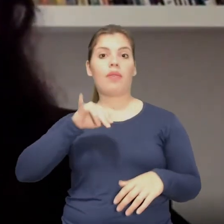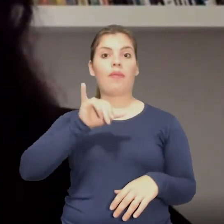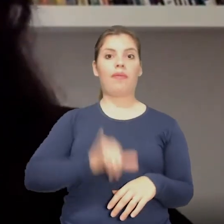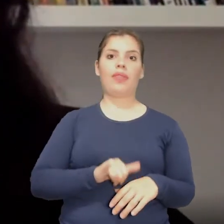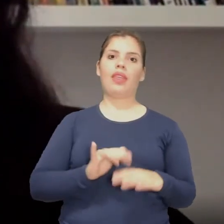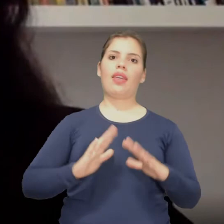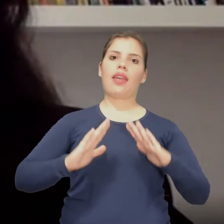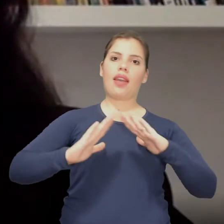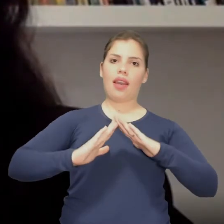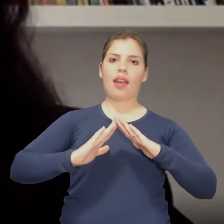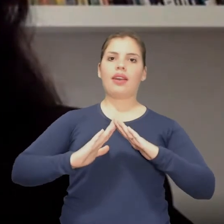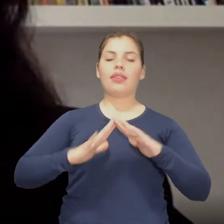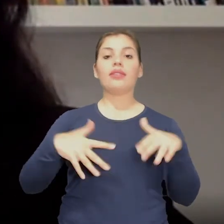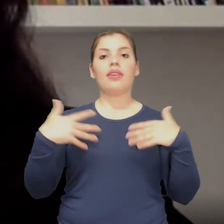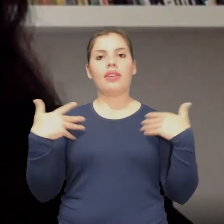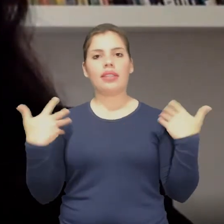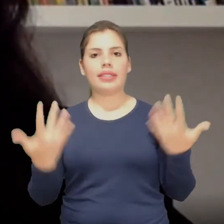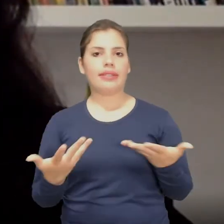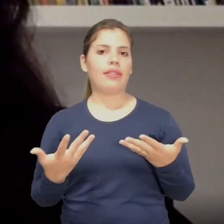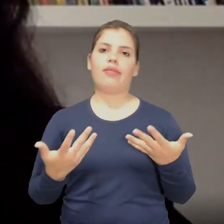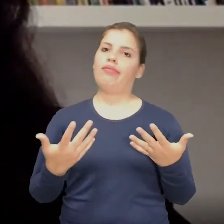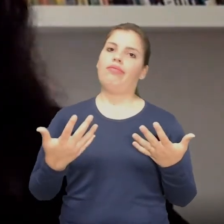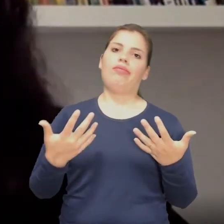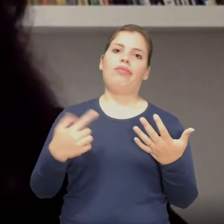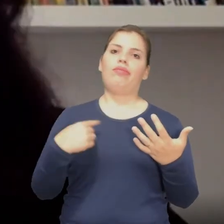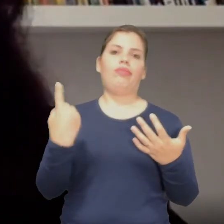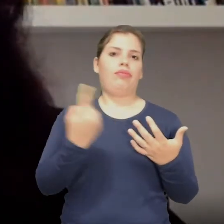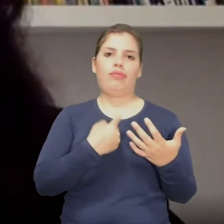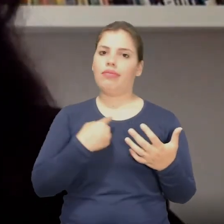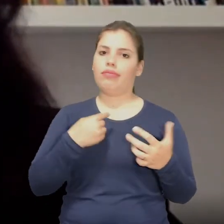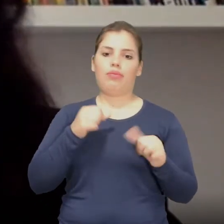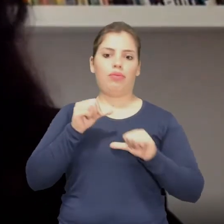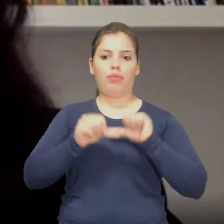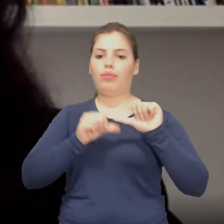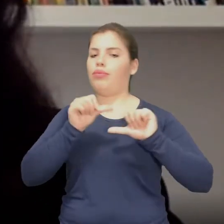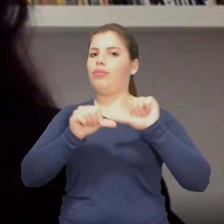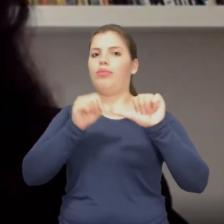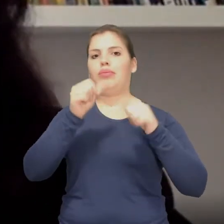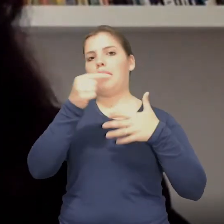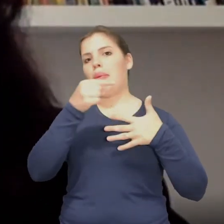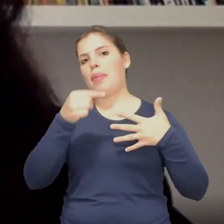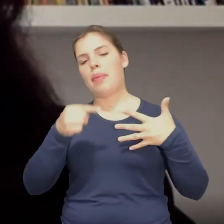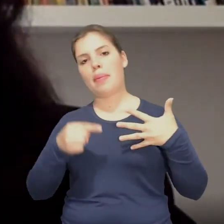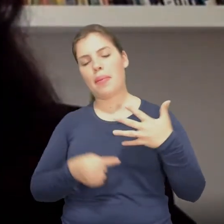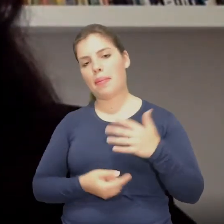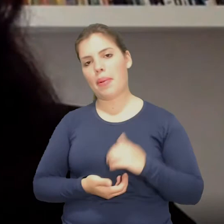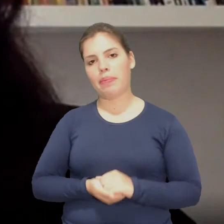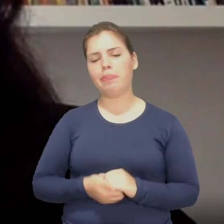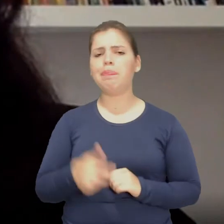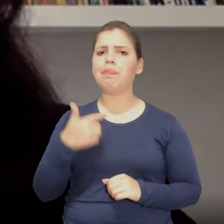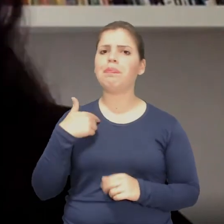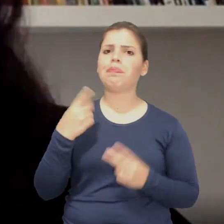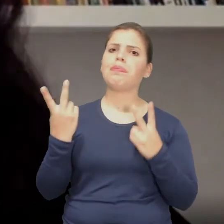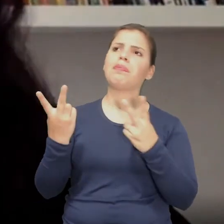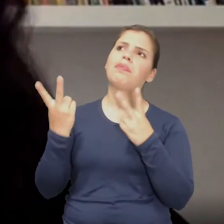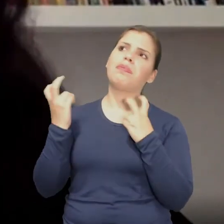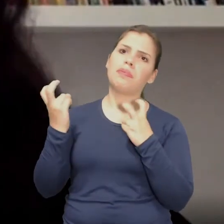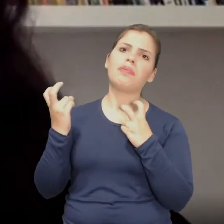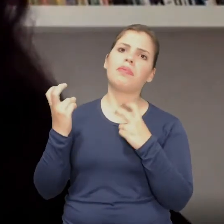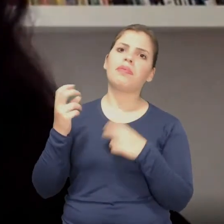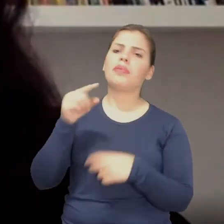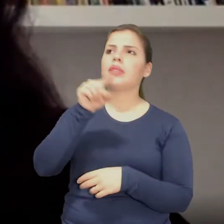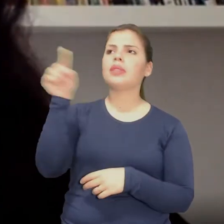casa. E isso implica mudanças na rotina e no dia a dia. Tenho visto,